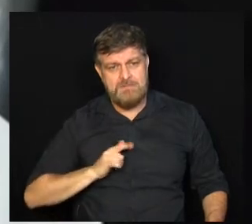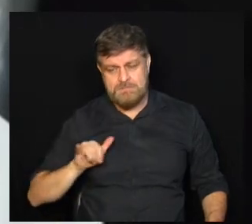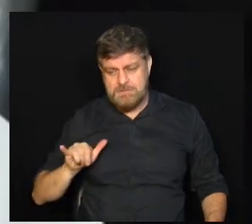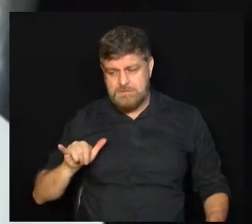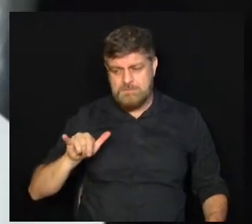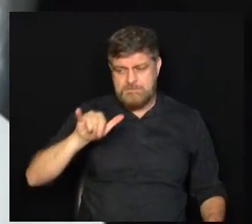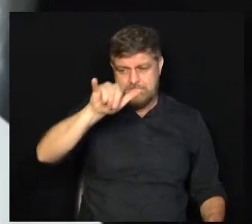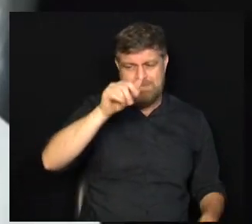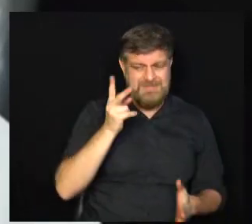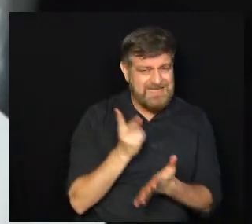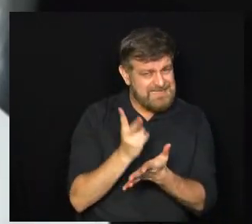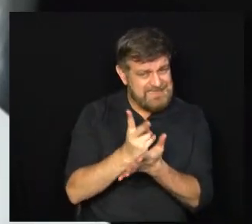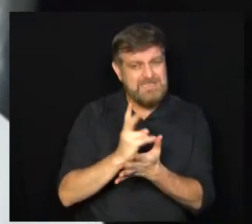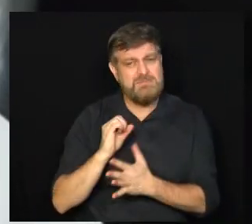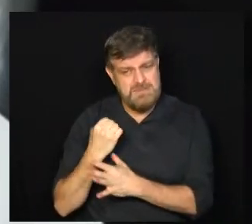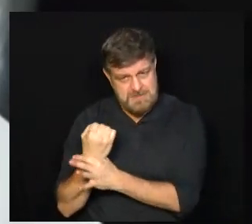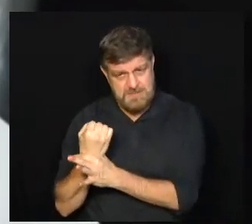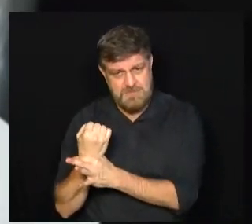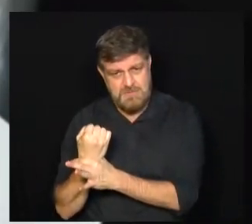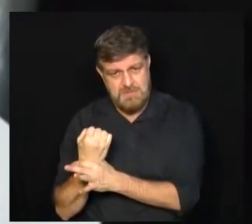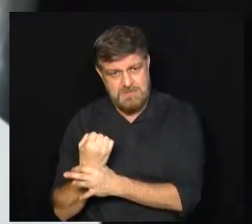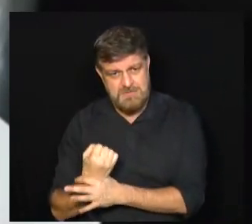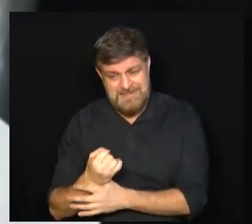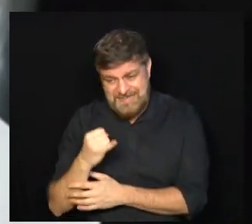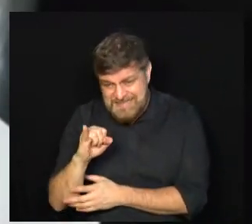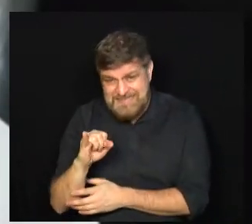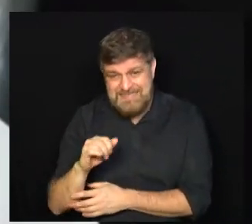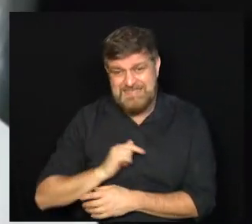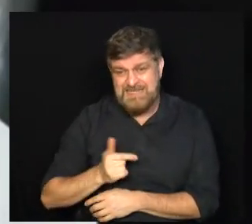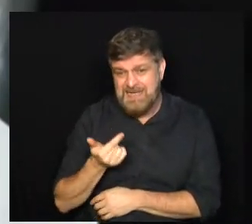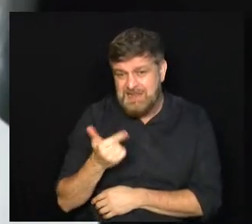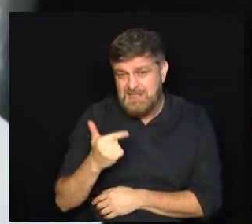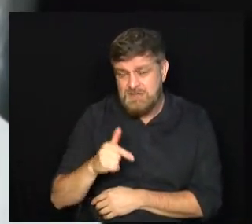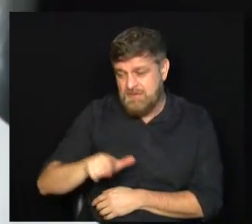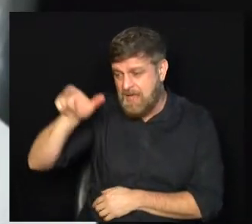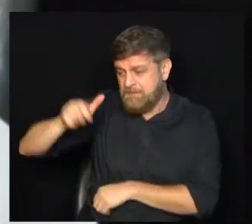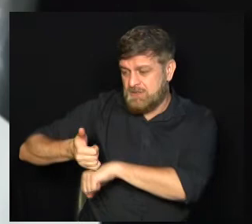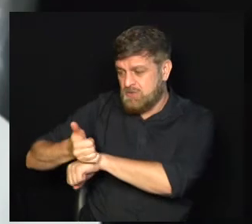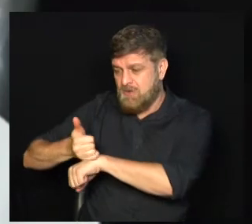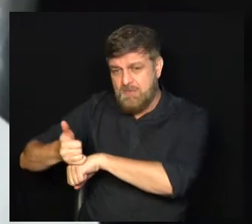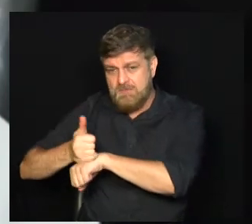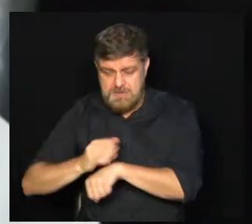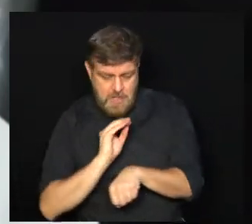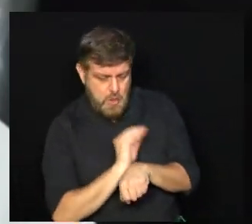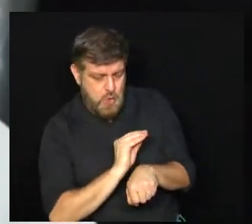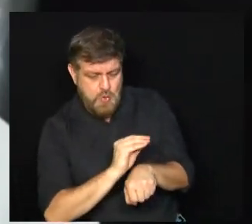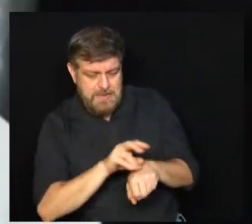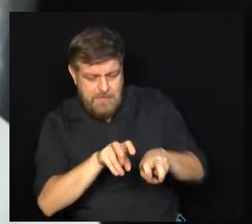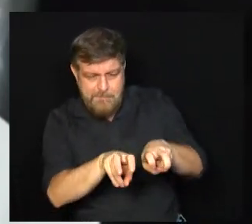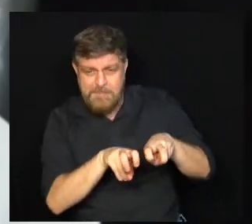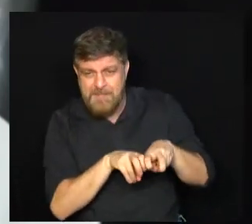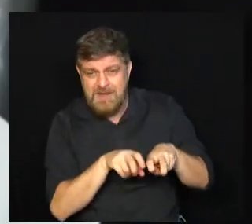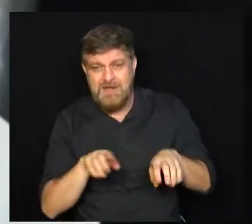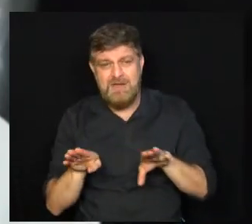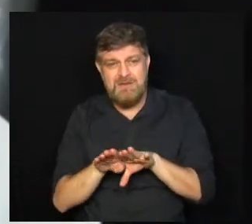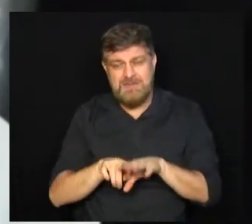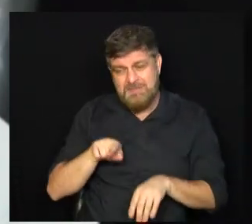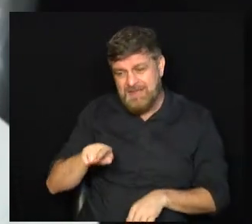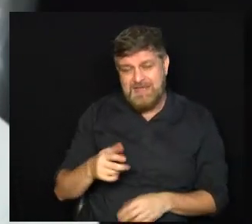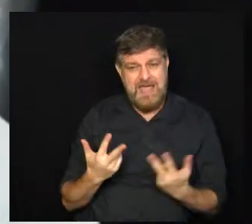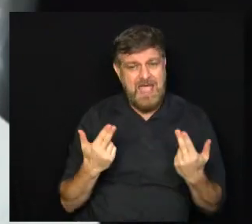será sempre seguro, mas se não houverem os comissários de voo, eu também digo que ele vai ser como